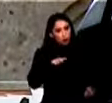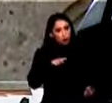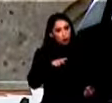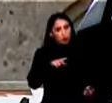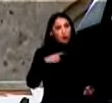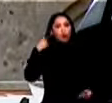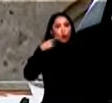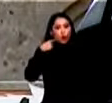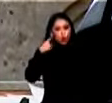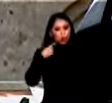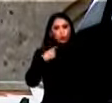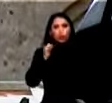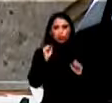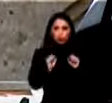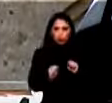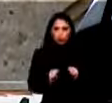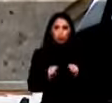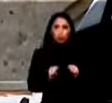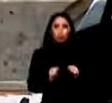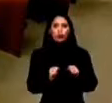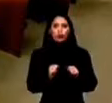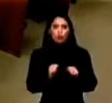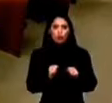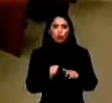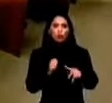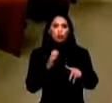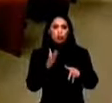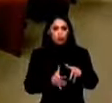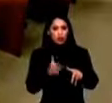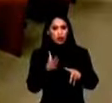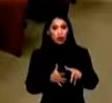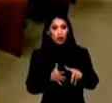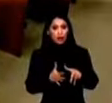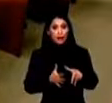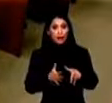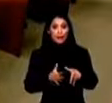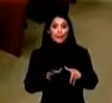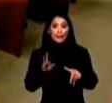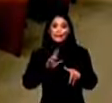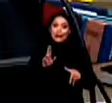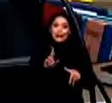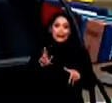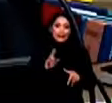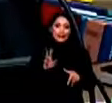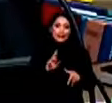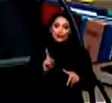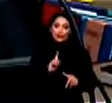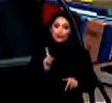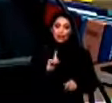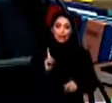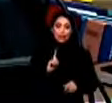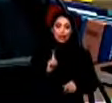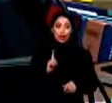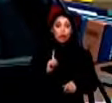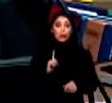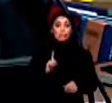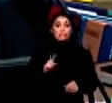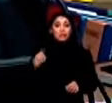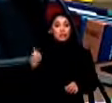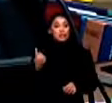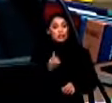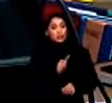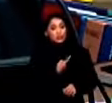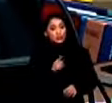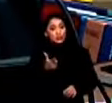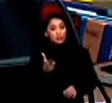Exato, presidente. A sustentação. Com todo o respeito ao posicionamento do ministro. Mas nem todos sustentam. Nem todos de nós temos tempo